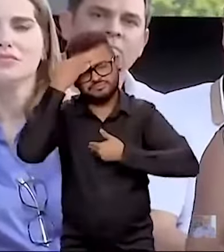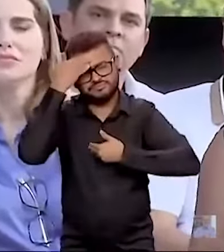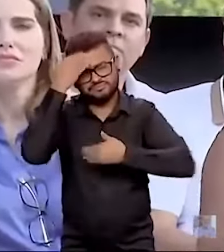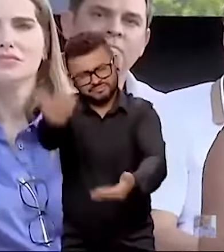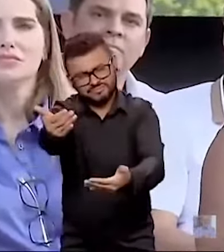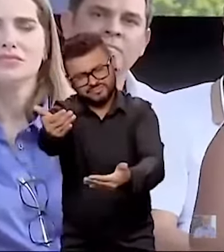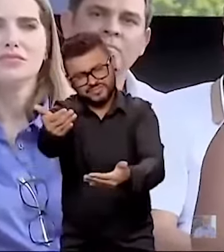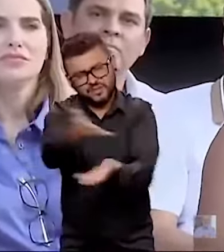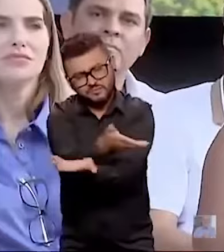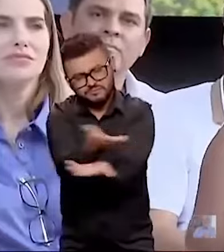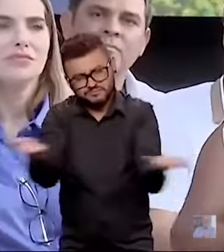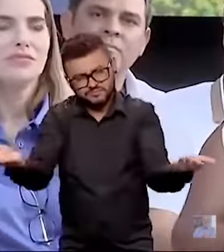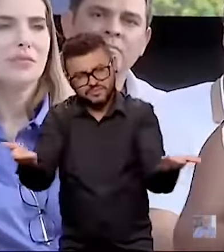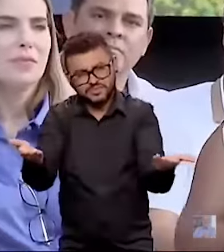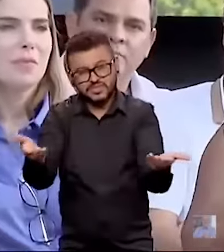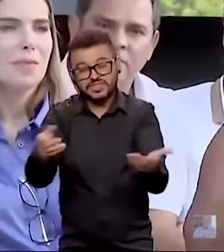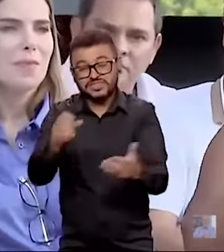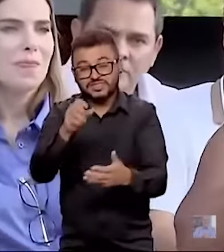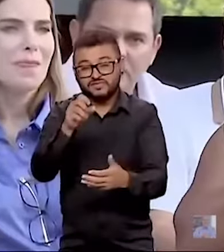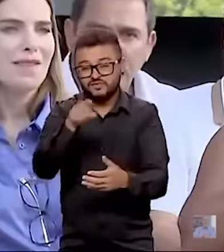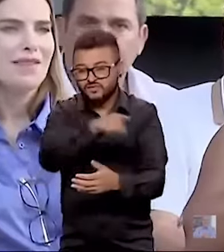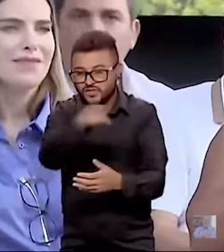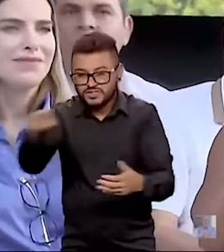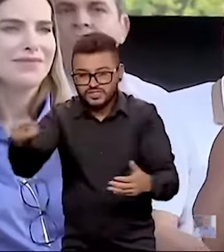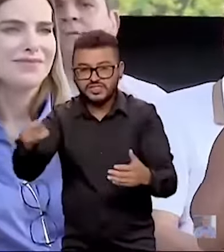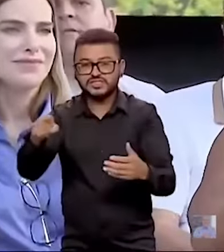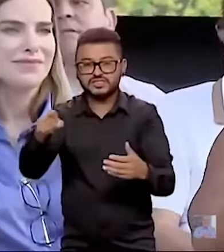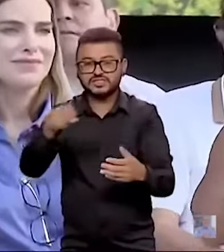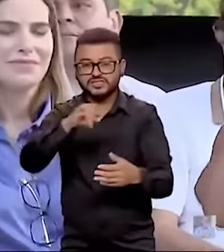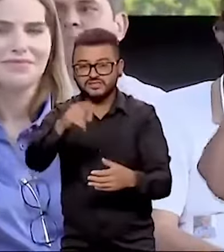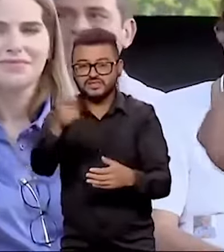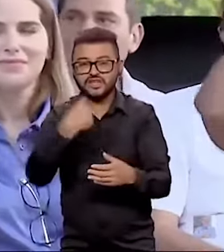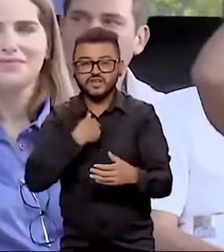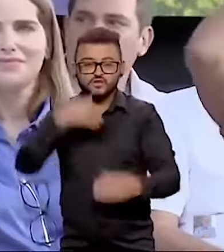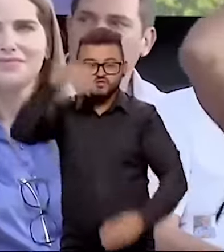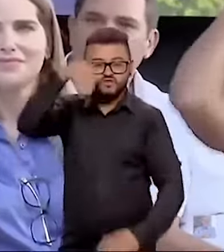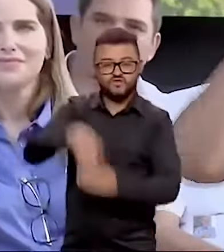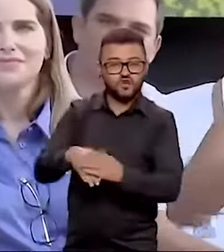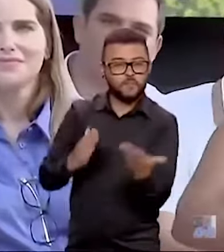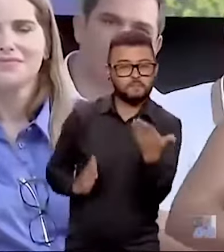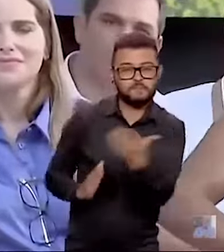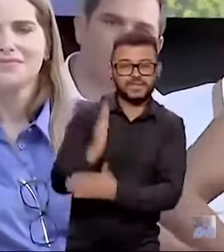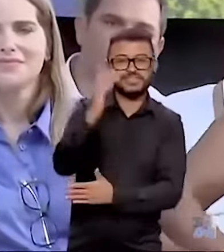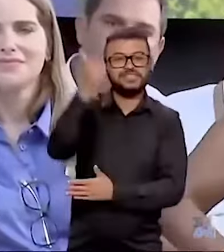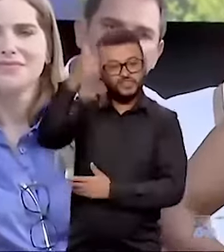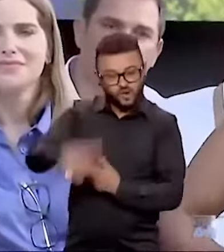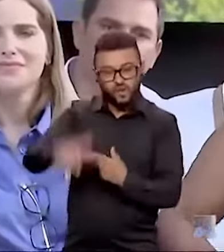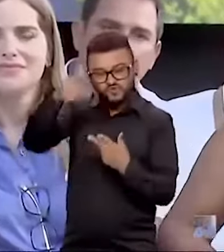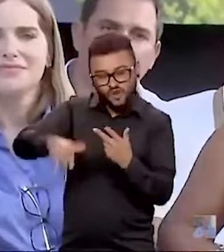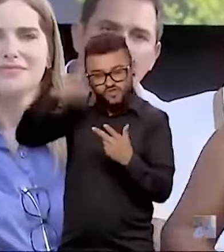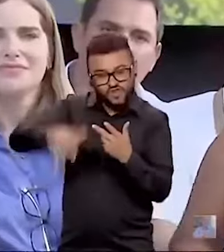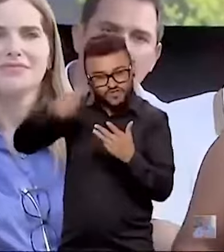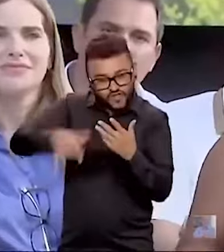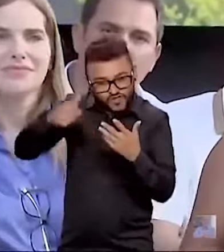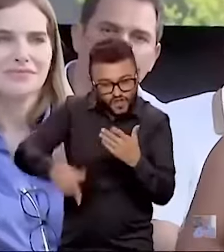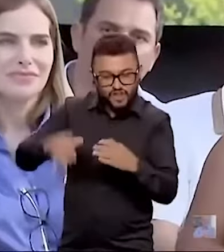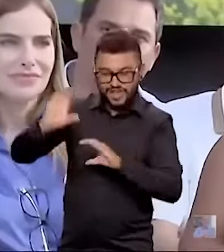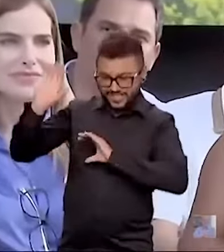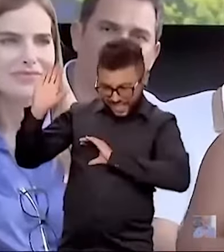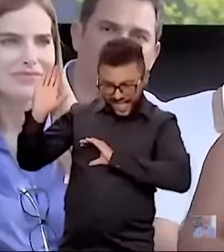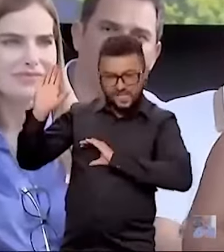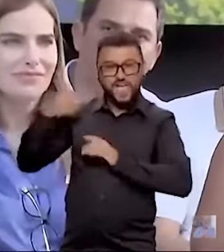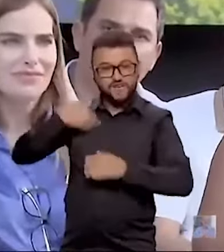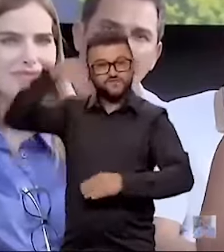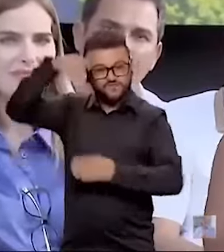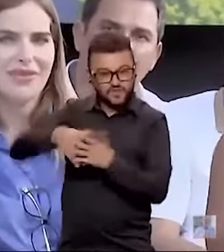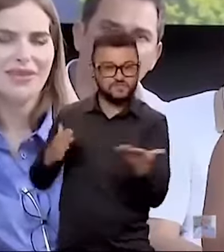vocês, obrigado, porque se dependesse de vocês, eu teria sido eleito presidente todas as vezes que eu